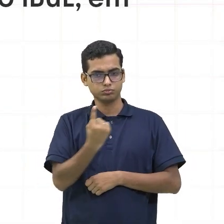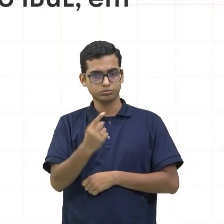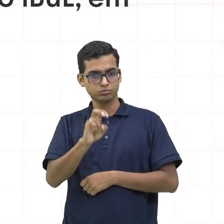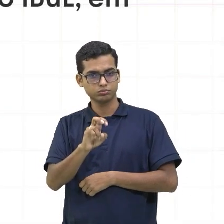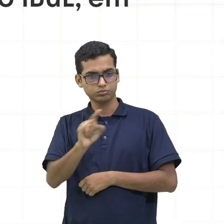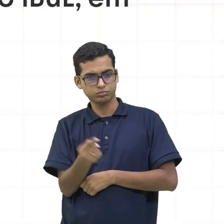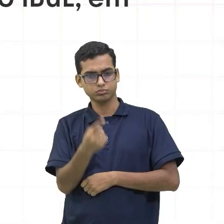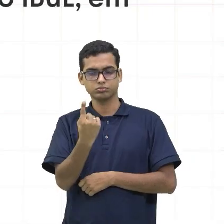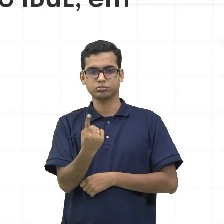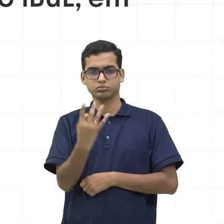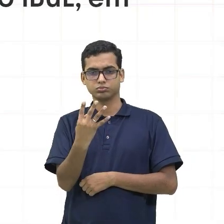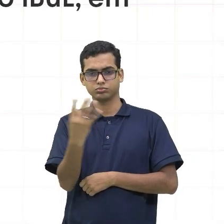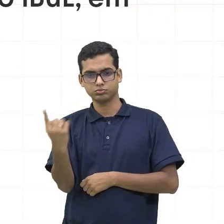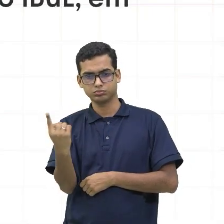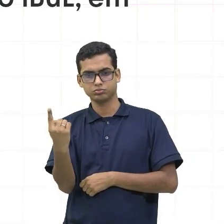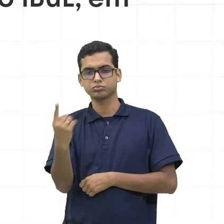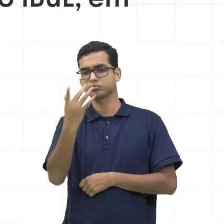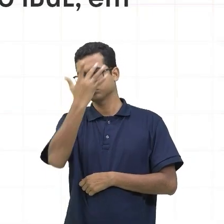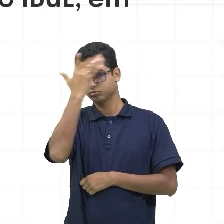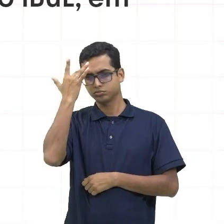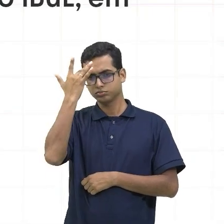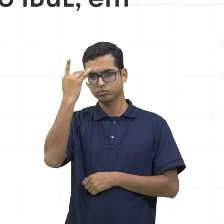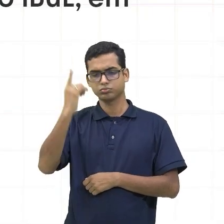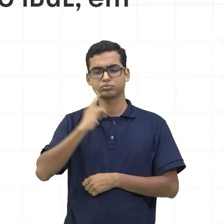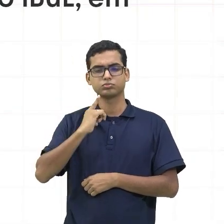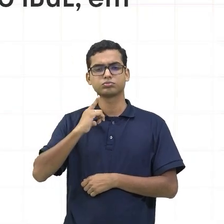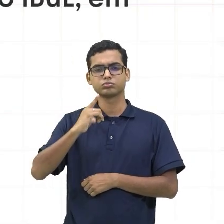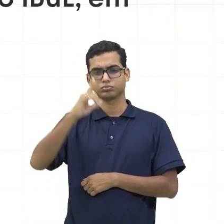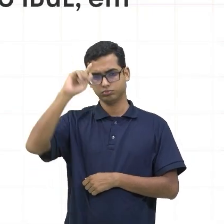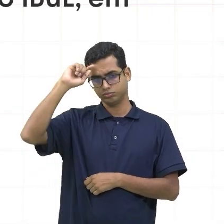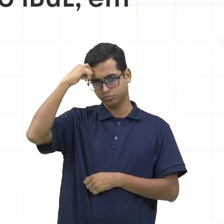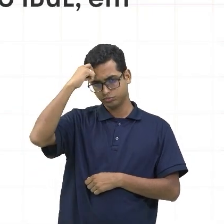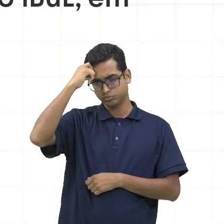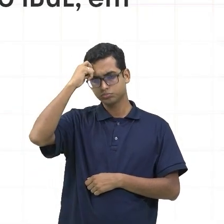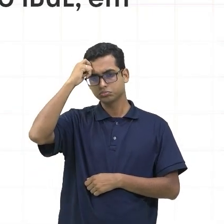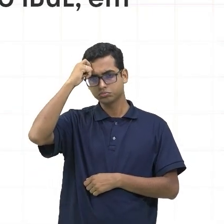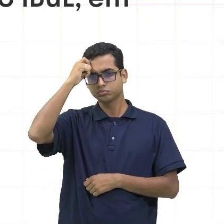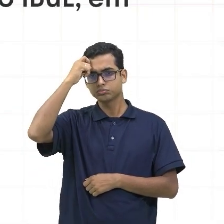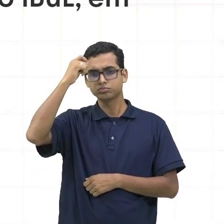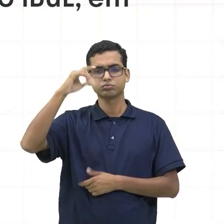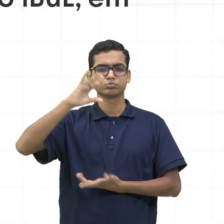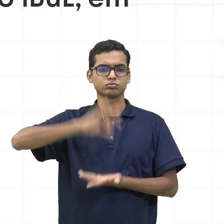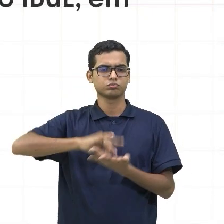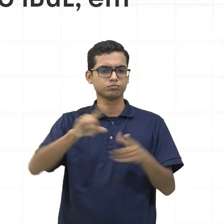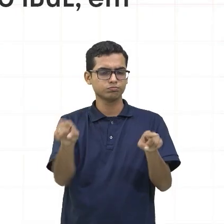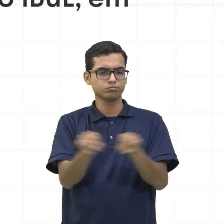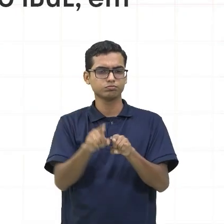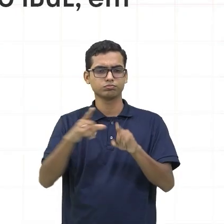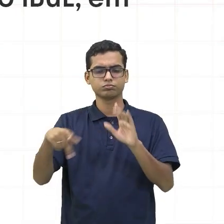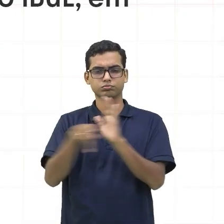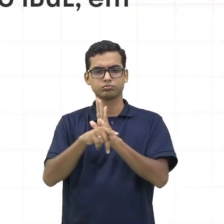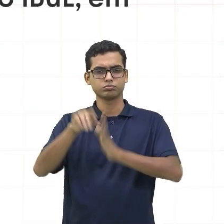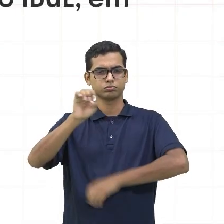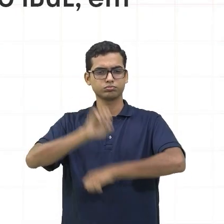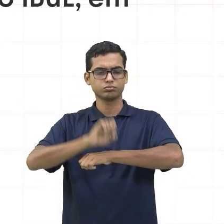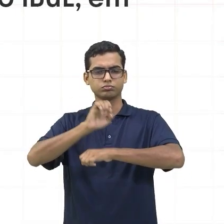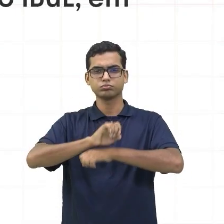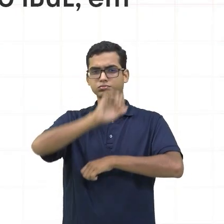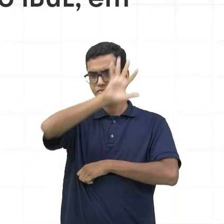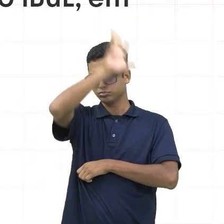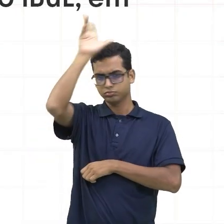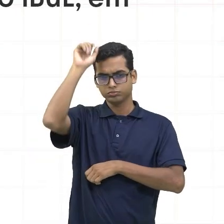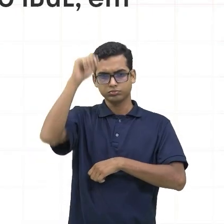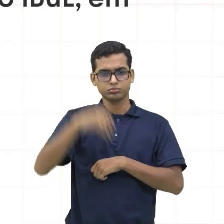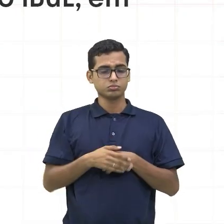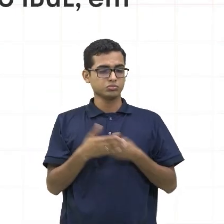115.141 habitantes que se declararam pretos no estado do Amazonas. Nós temos também a